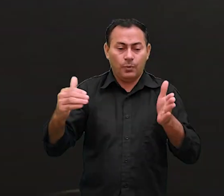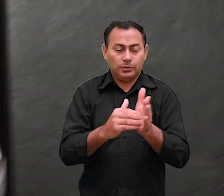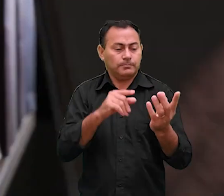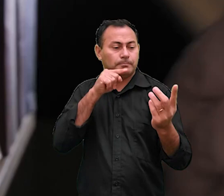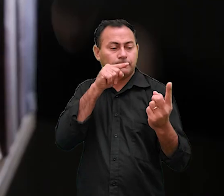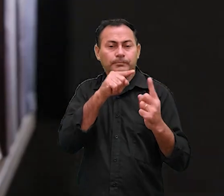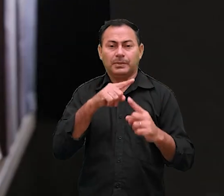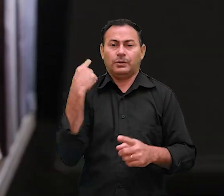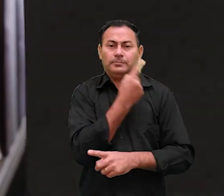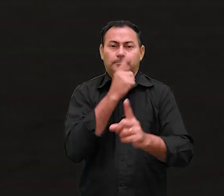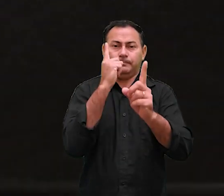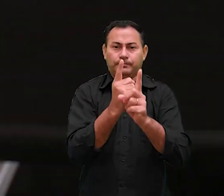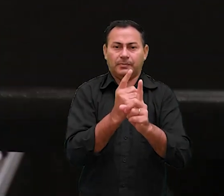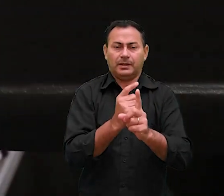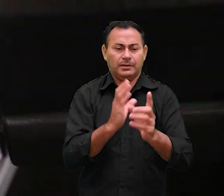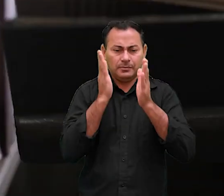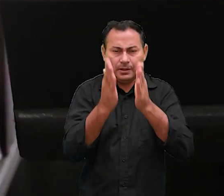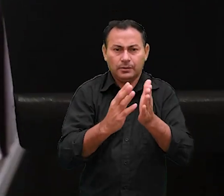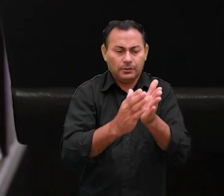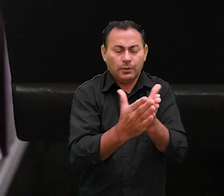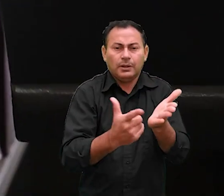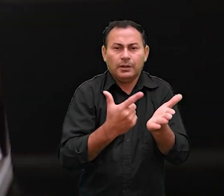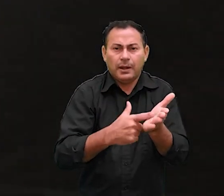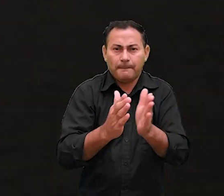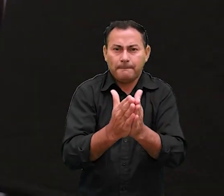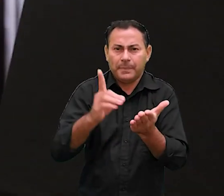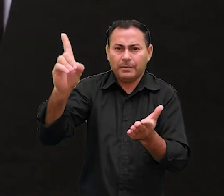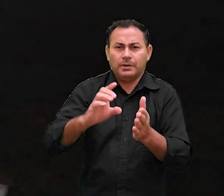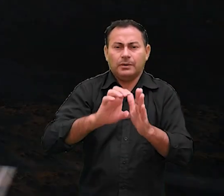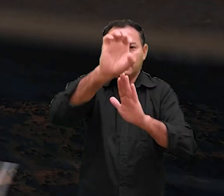último propósito nós encontramos enfatizado em um livro da